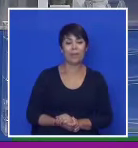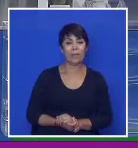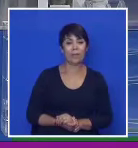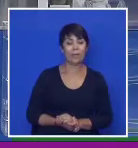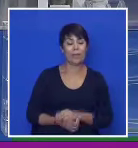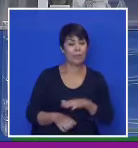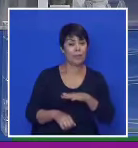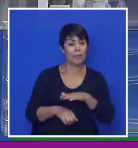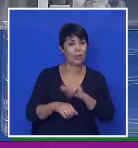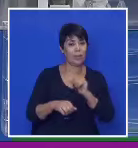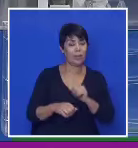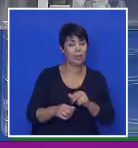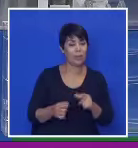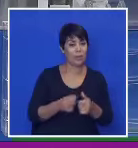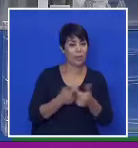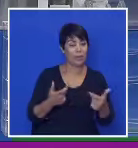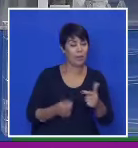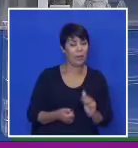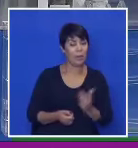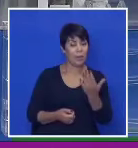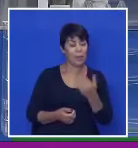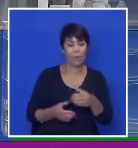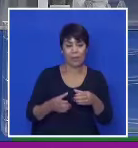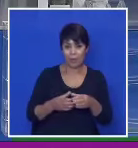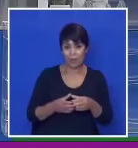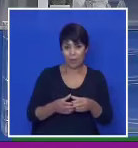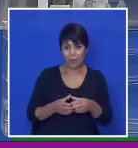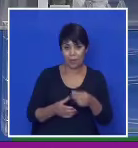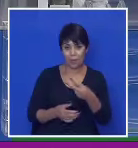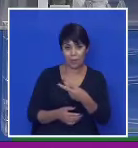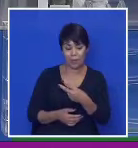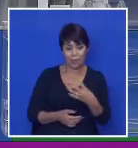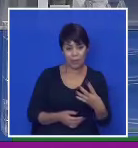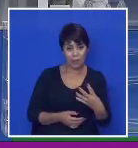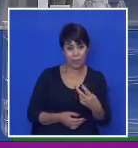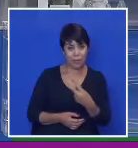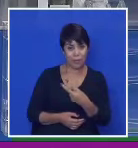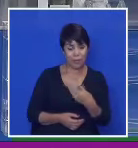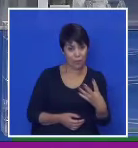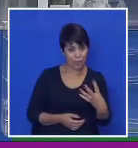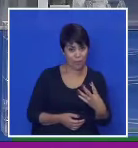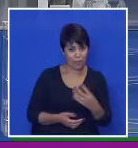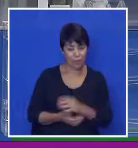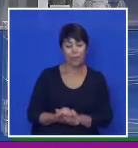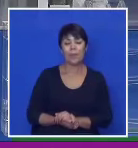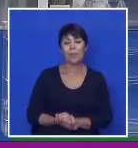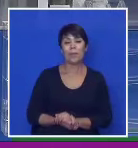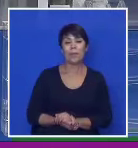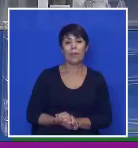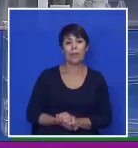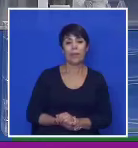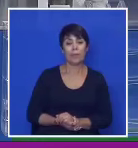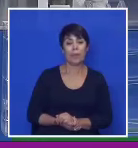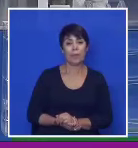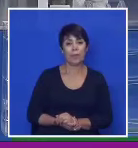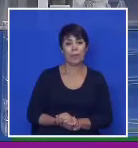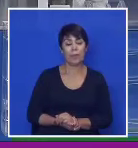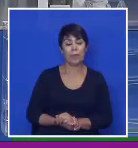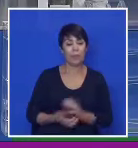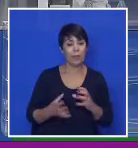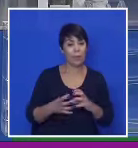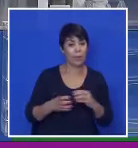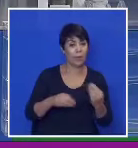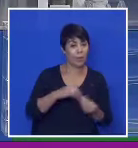Pode chamar que a sorte vem. Bola marrom, número 24. Marrom, 24. O